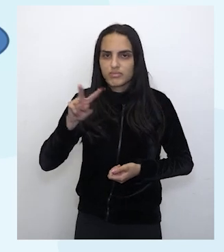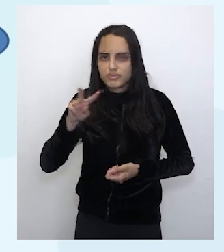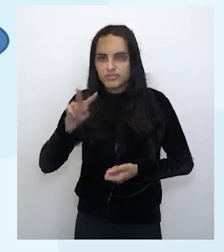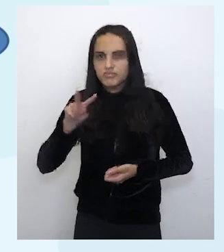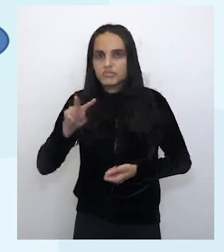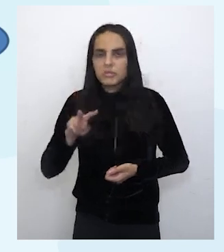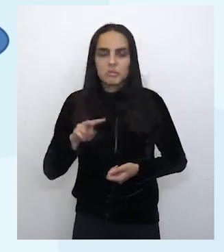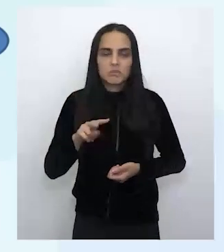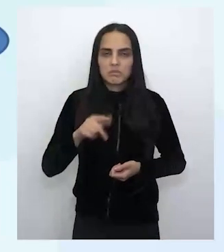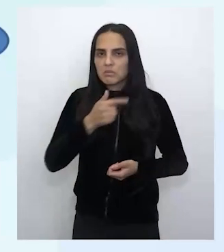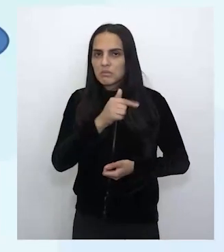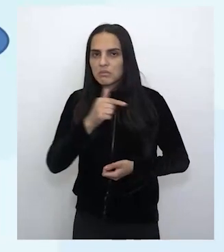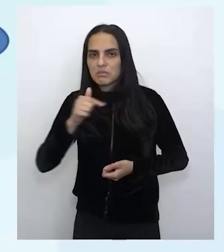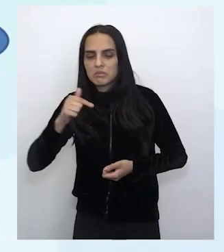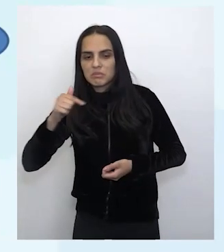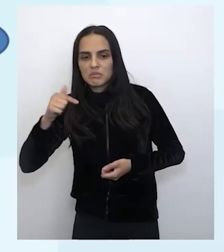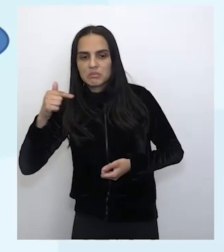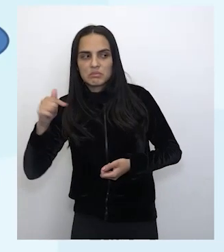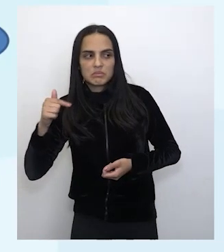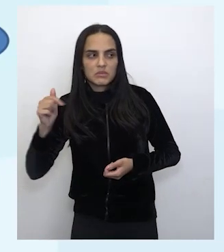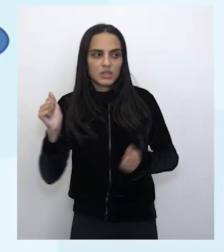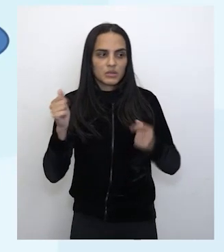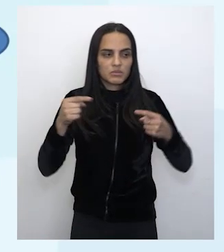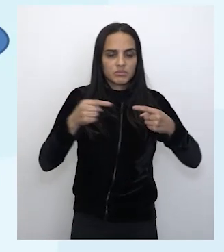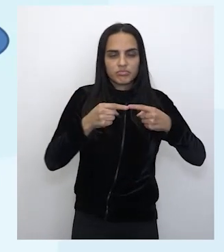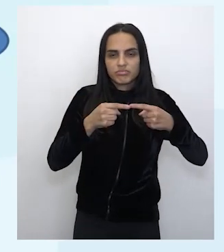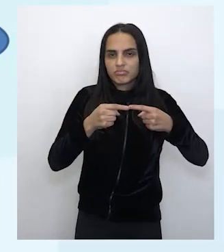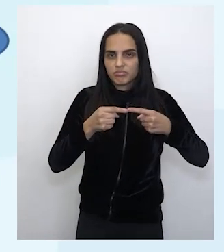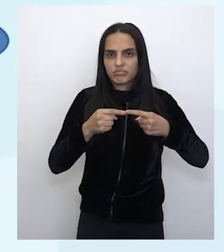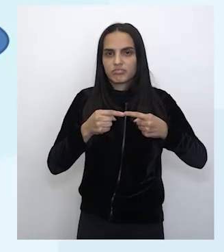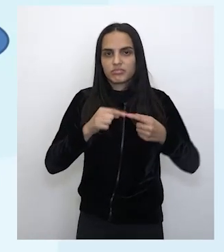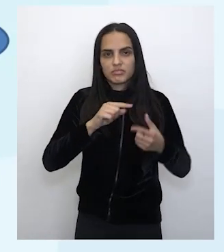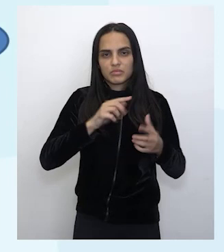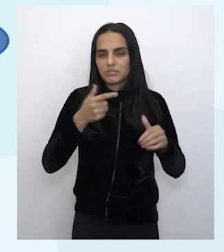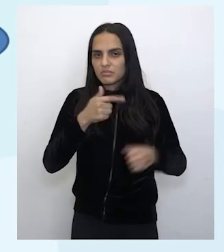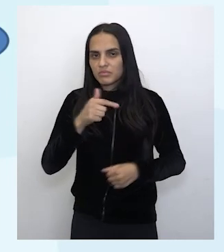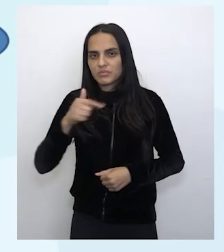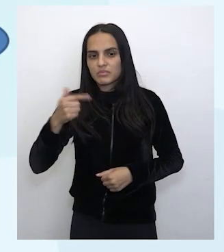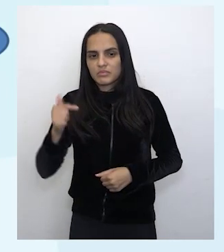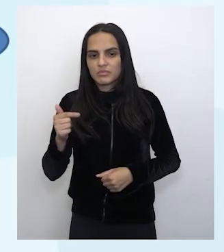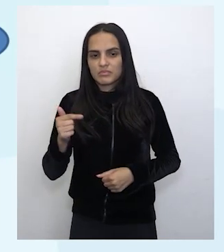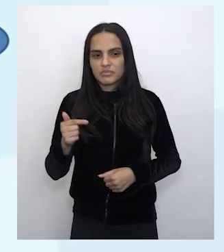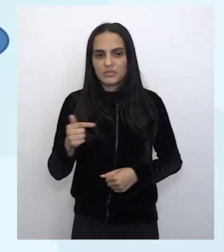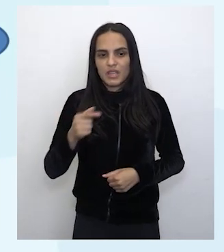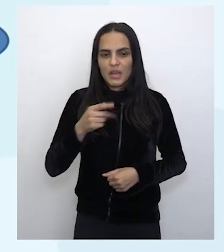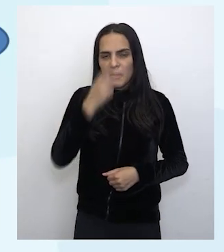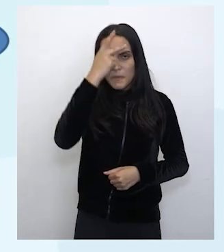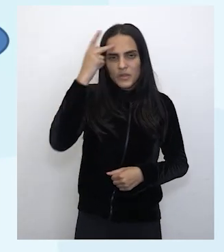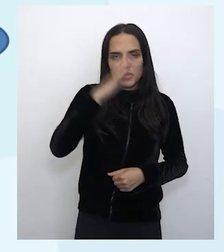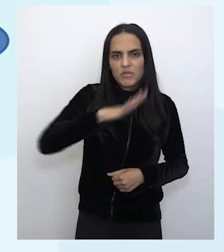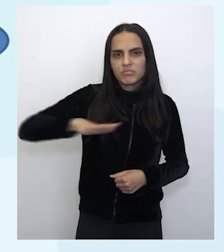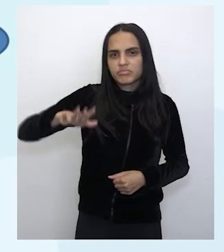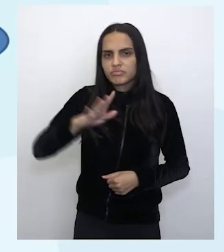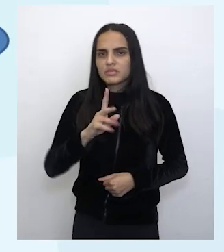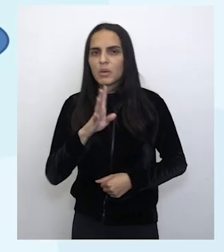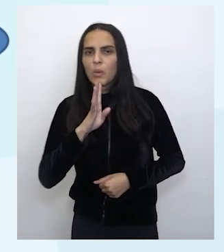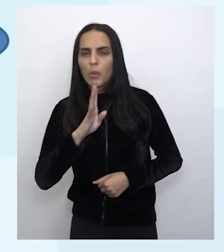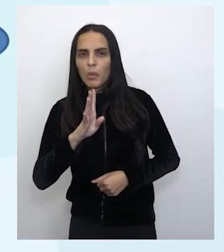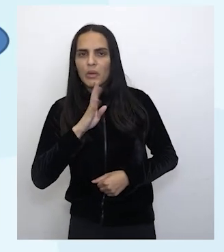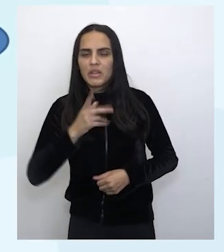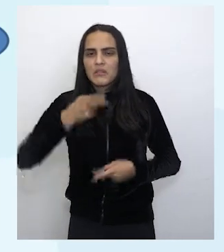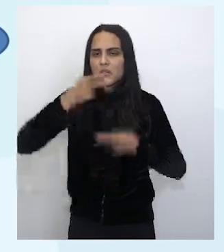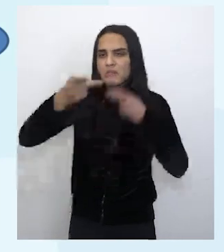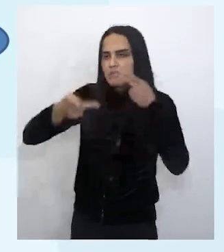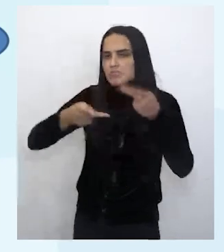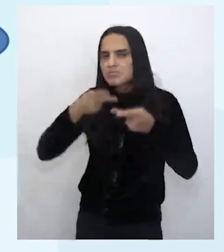que não tenho par nisso tudo neste mundo. Toda a gente que eu conheço e que fala